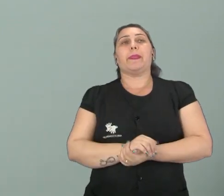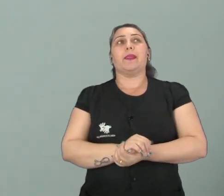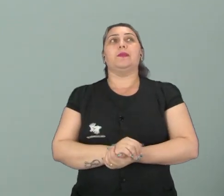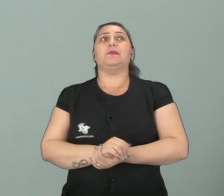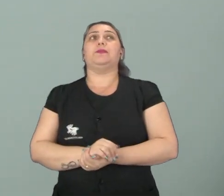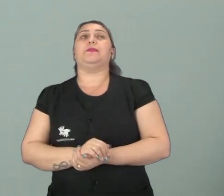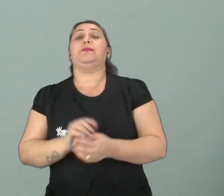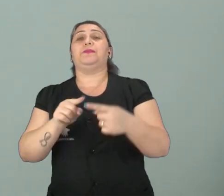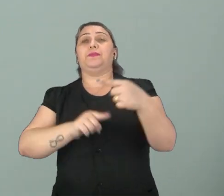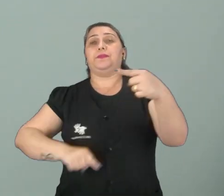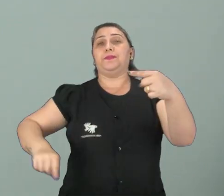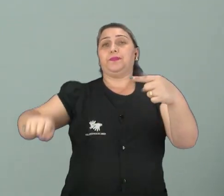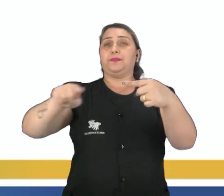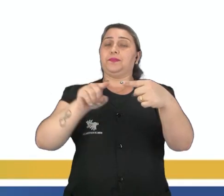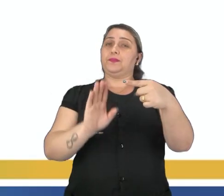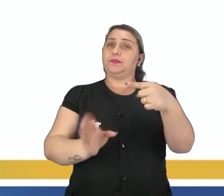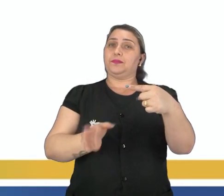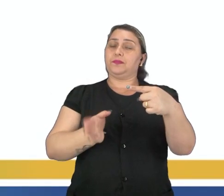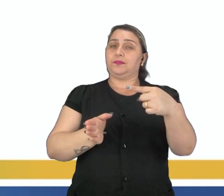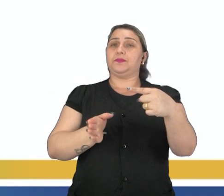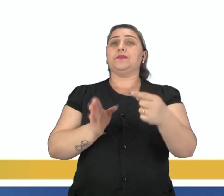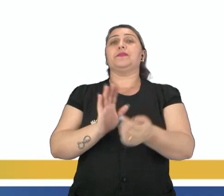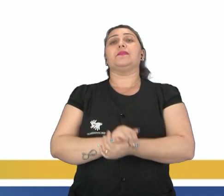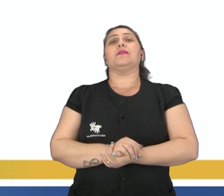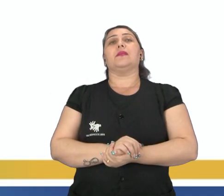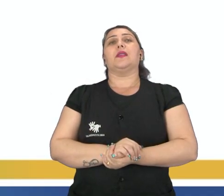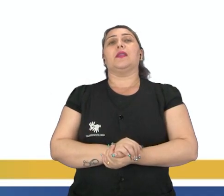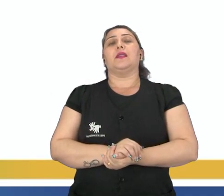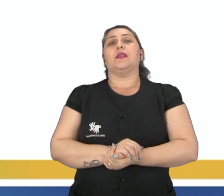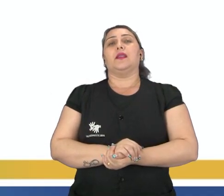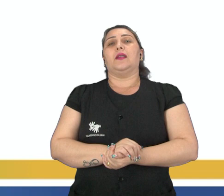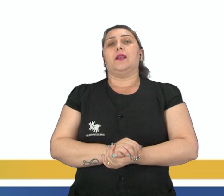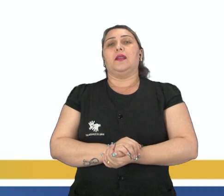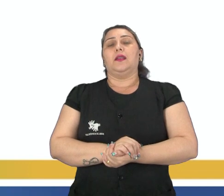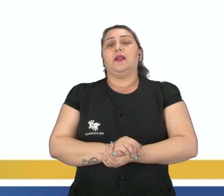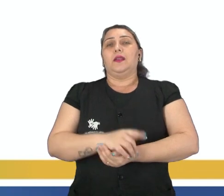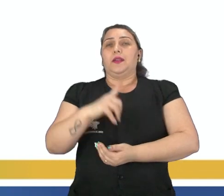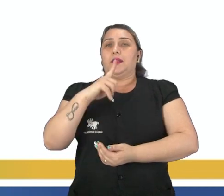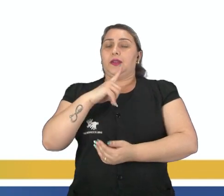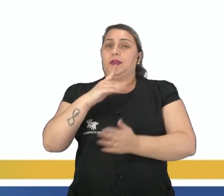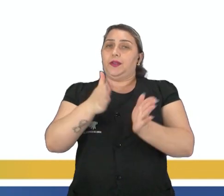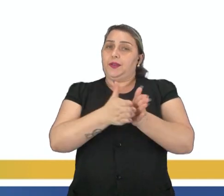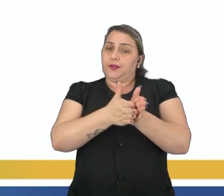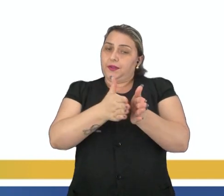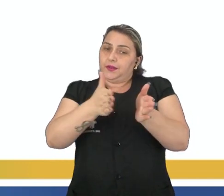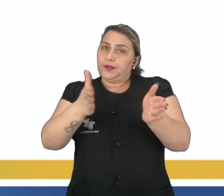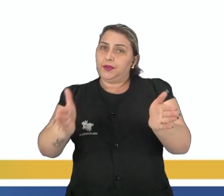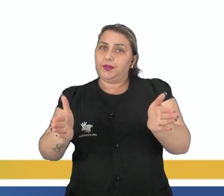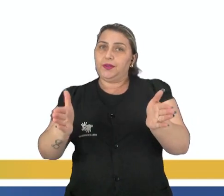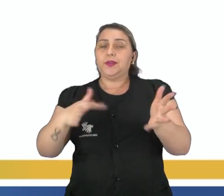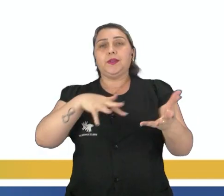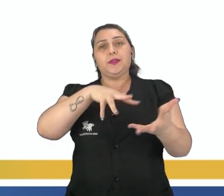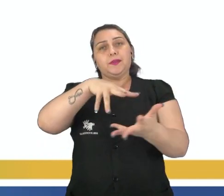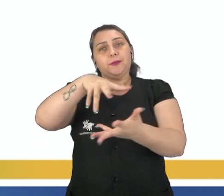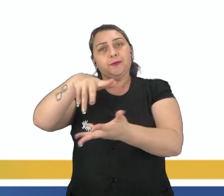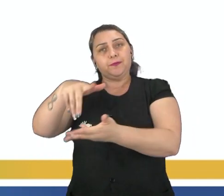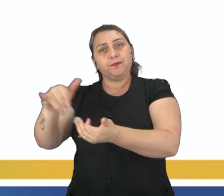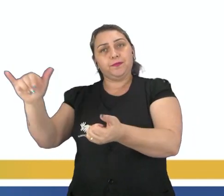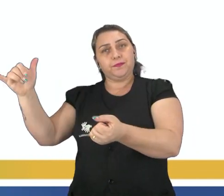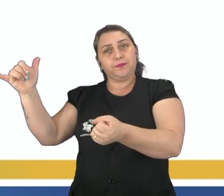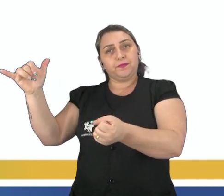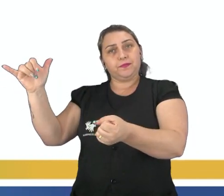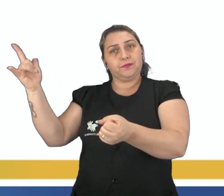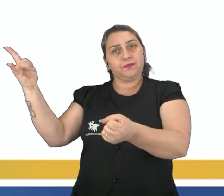aí nesse tempo que eu já falei para vocês, que é um movimento simplesmente em torno dela mesma, existe um período em que a Terra vai estar sendo